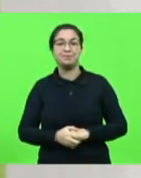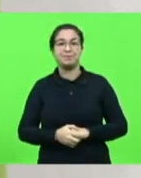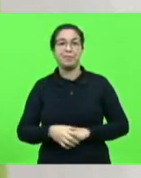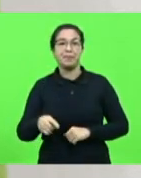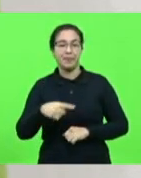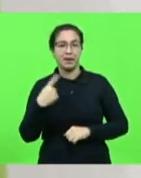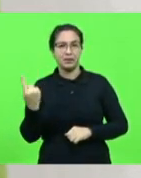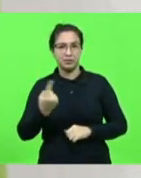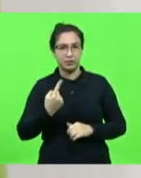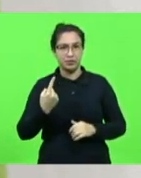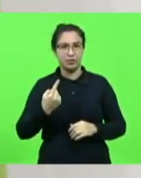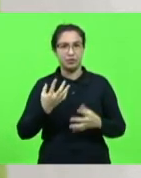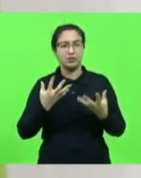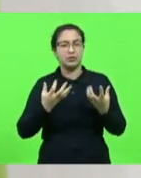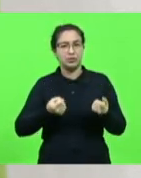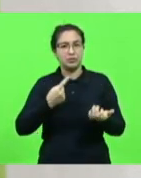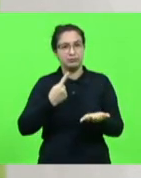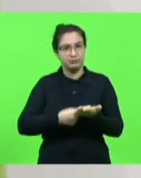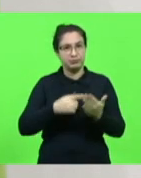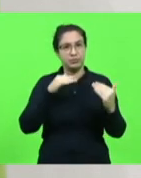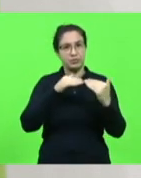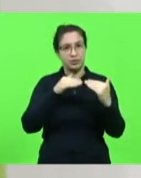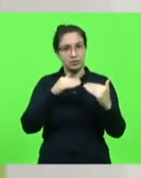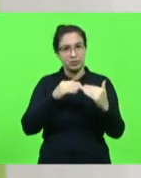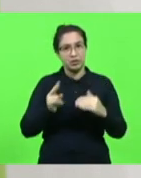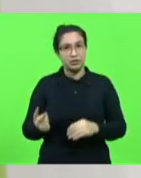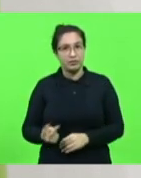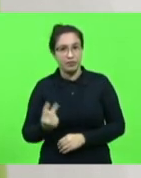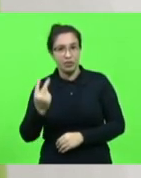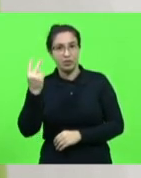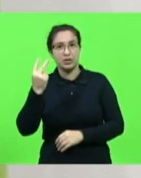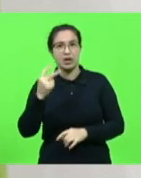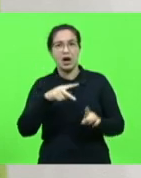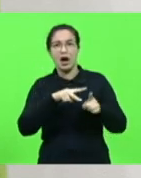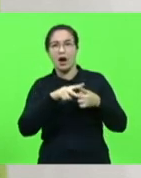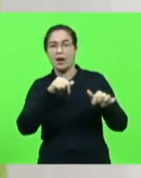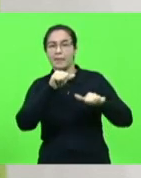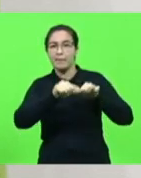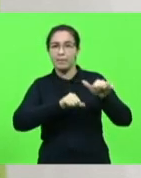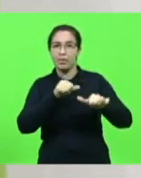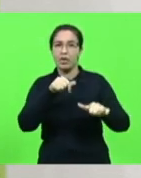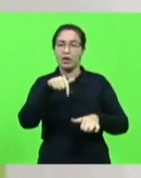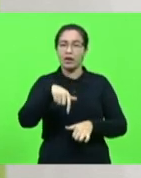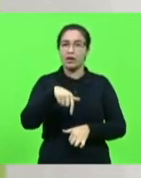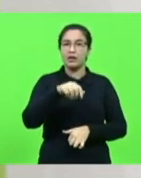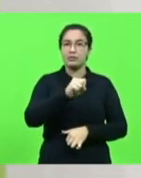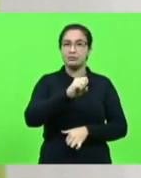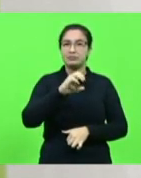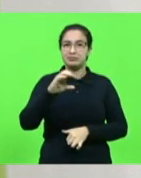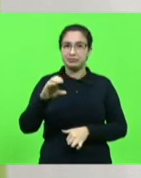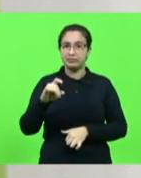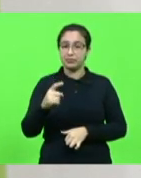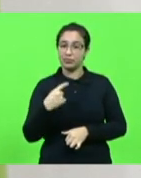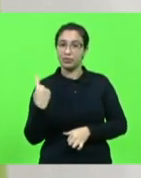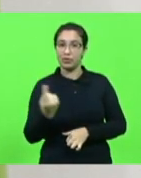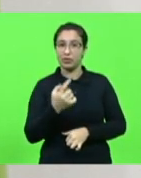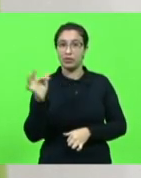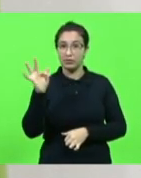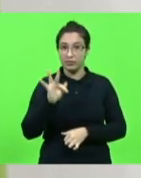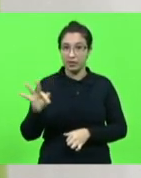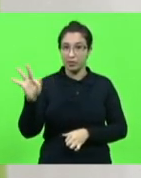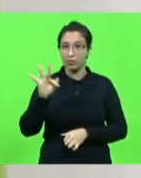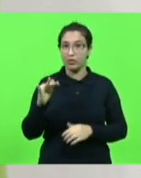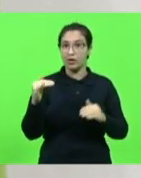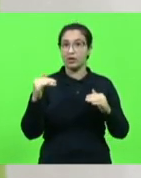convergência, com o desejo de acertar, com o desejo de valorizar o povo e a terra de Santa Catarina, nós da Academia estaremos cumprindo com a nossa missão.